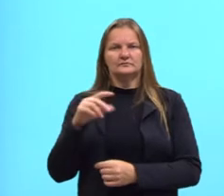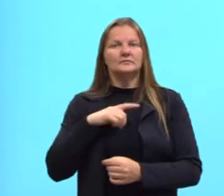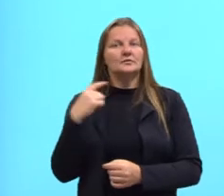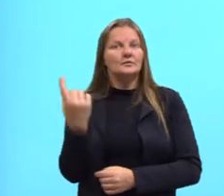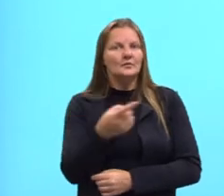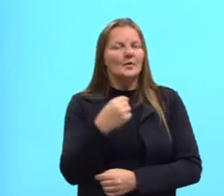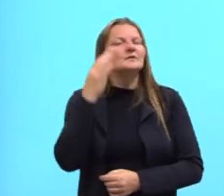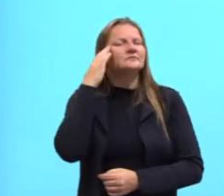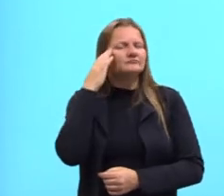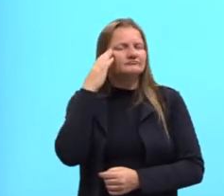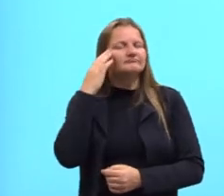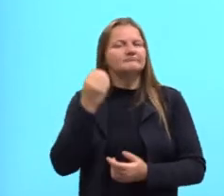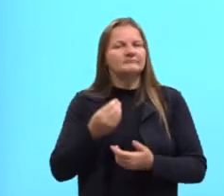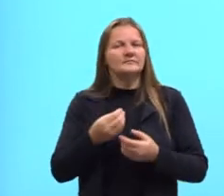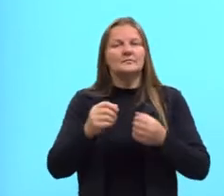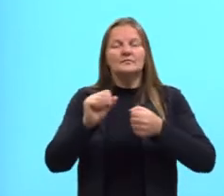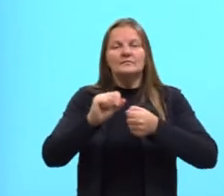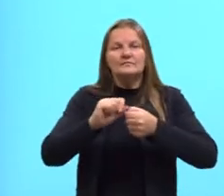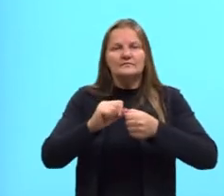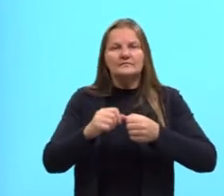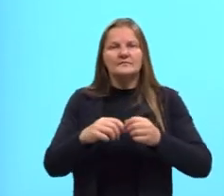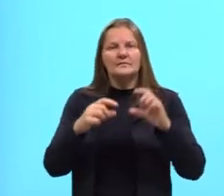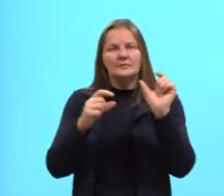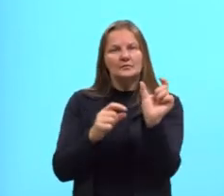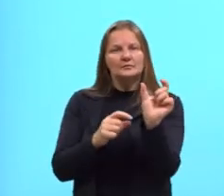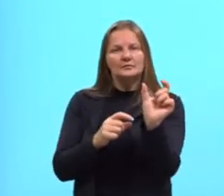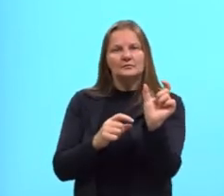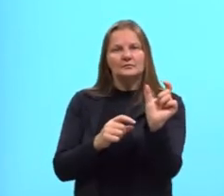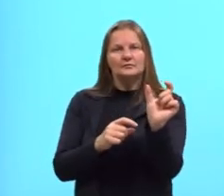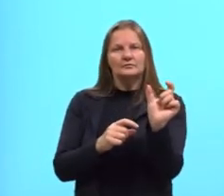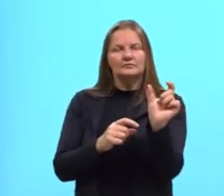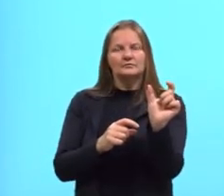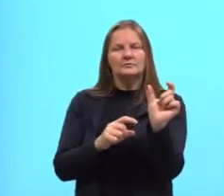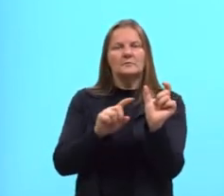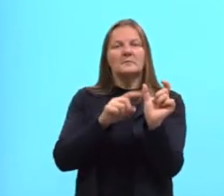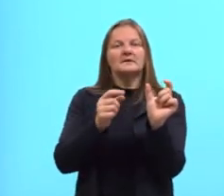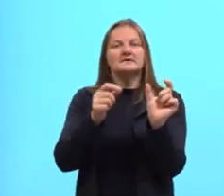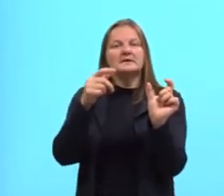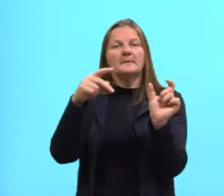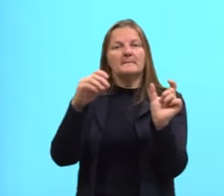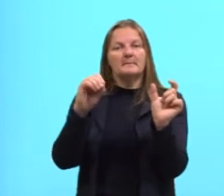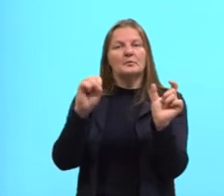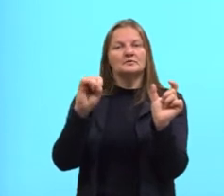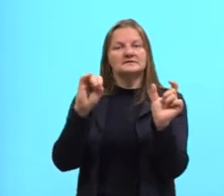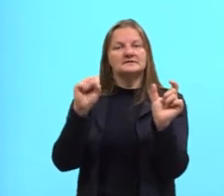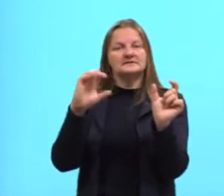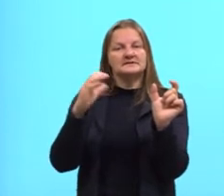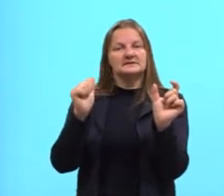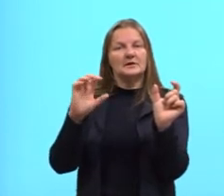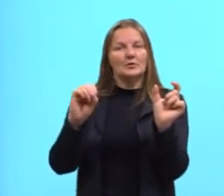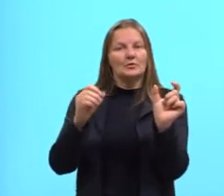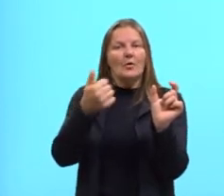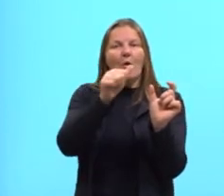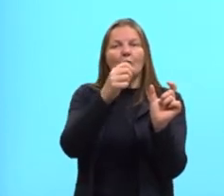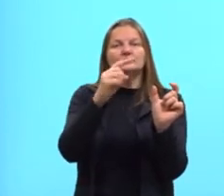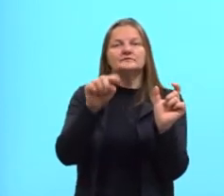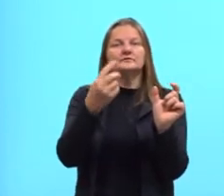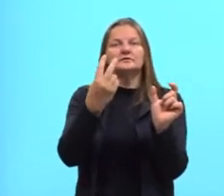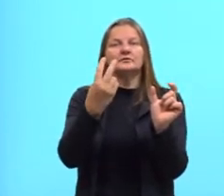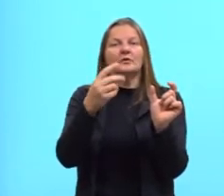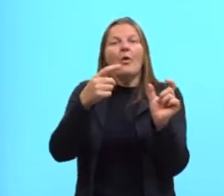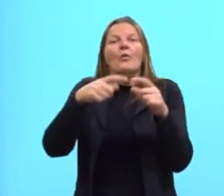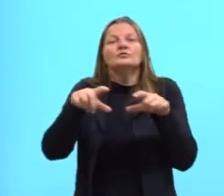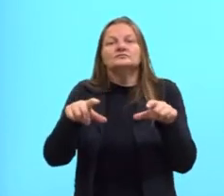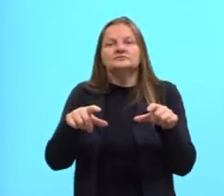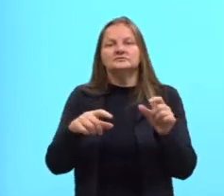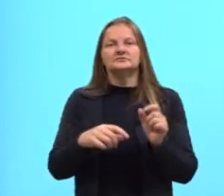nós sabemos o termo em si né qual é o valor do termo é o 11,2 mas eu não sei quem